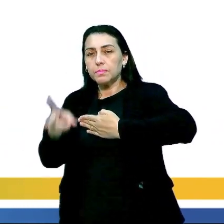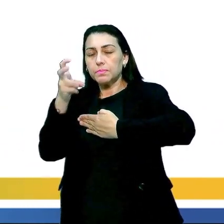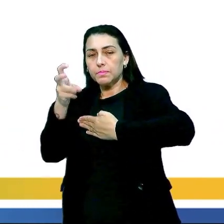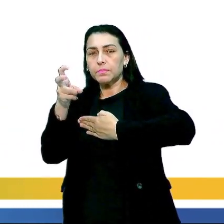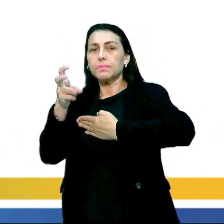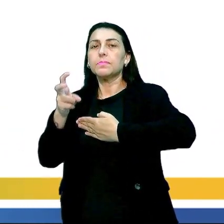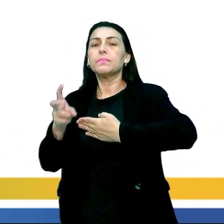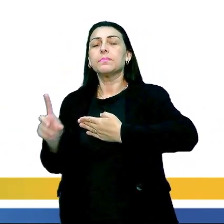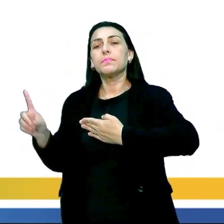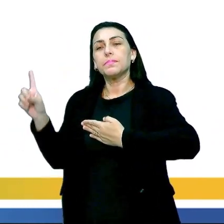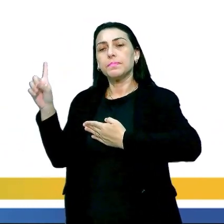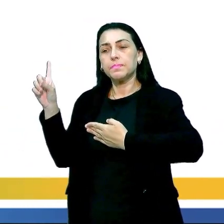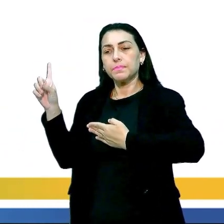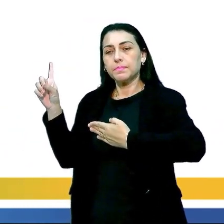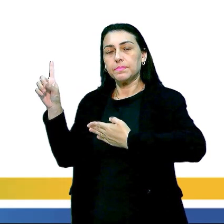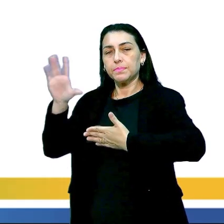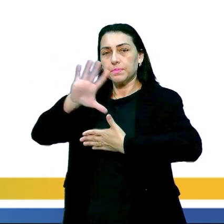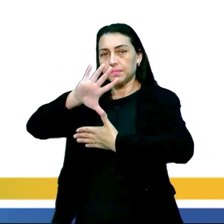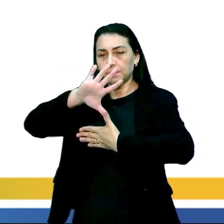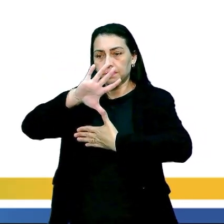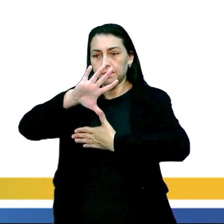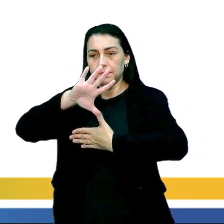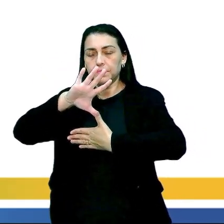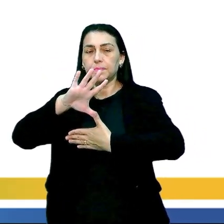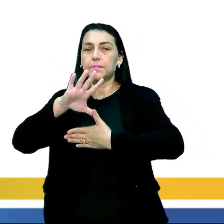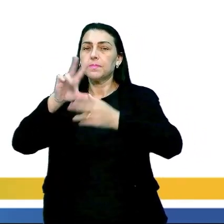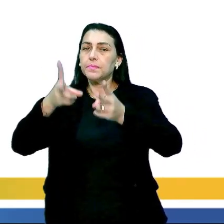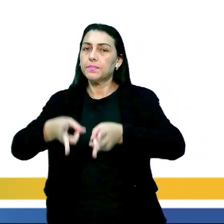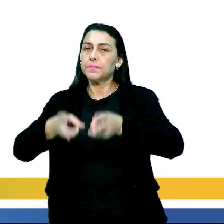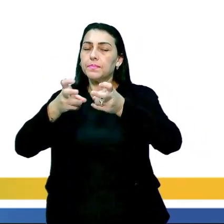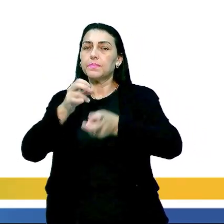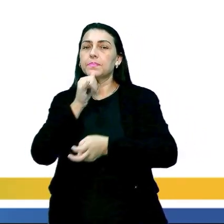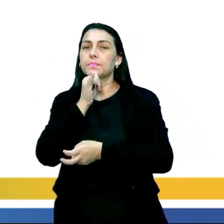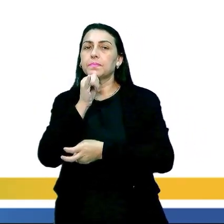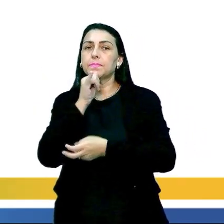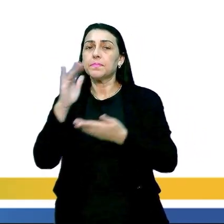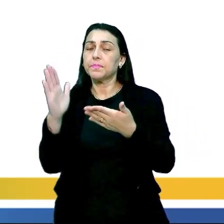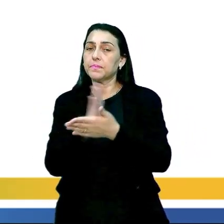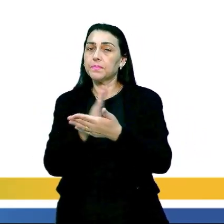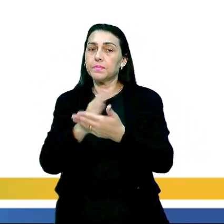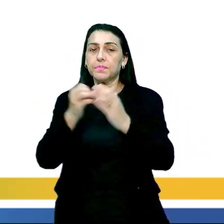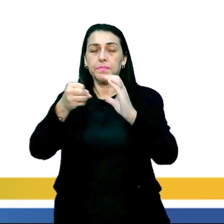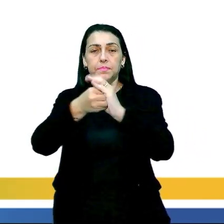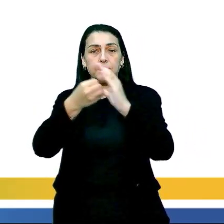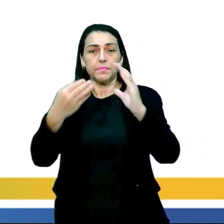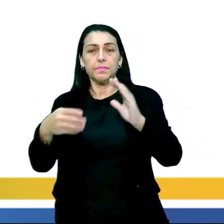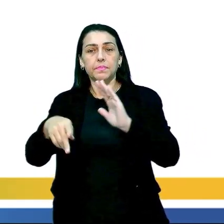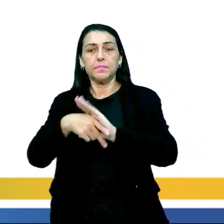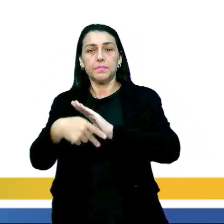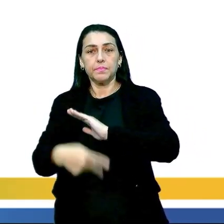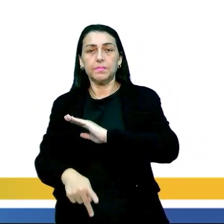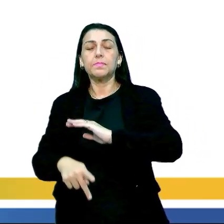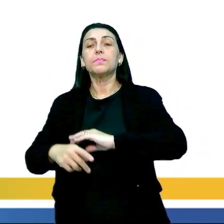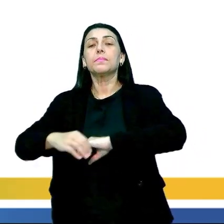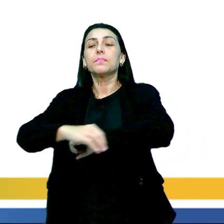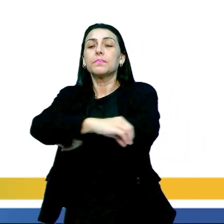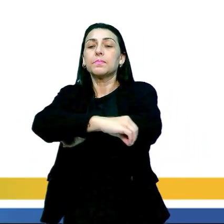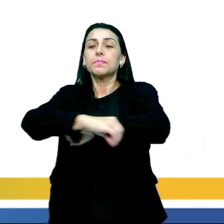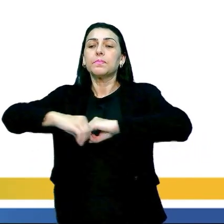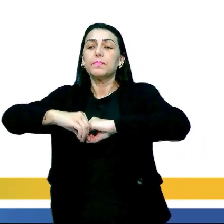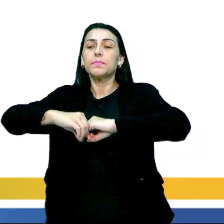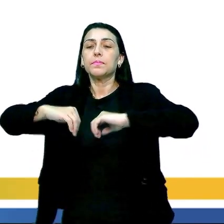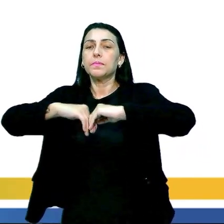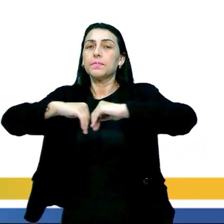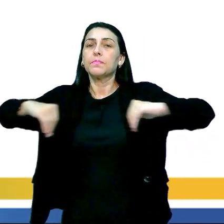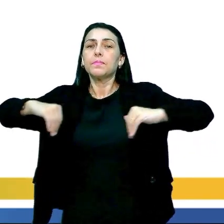estar observando no mapa. Observem, por exemplo, algumas características aqui da latitude. A gente